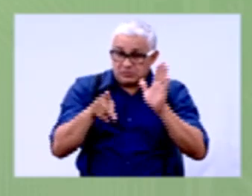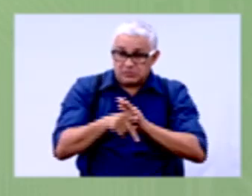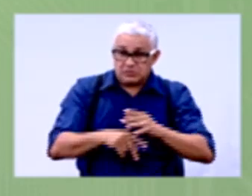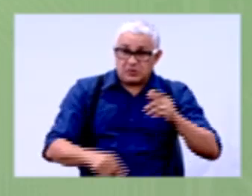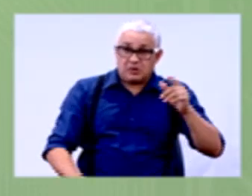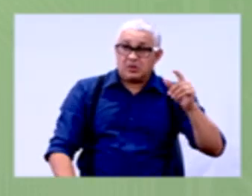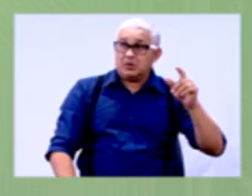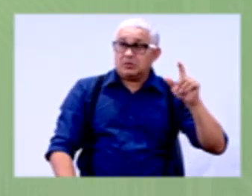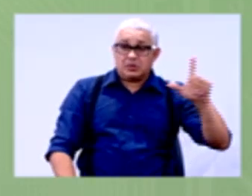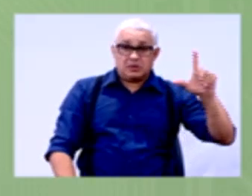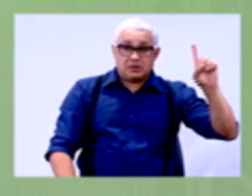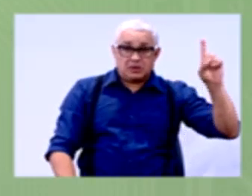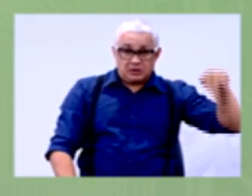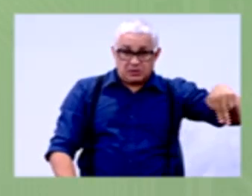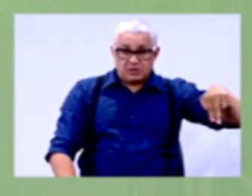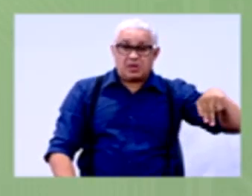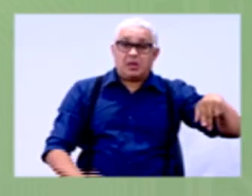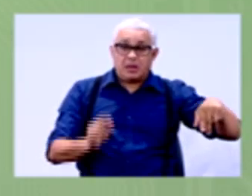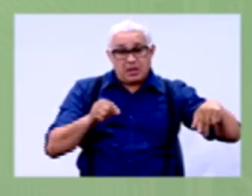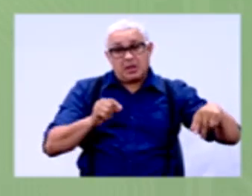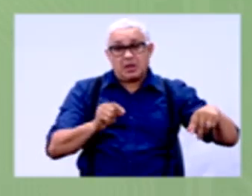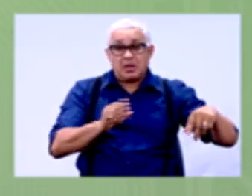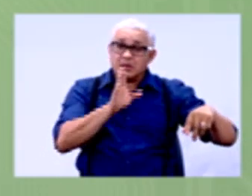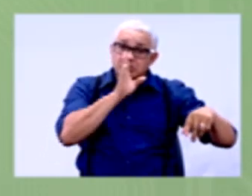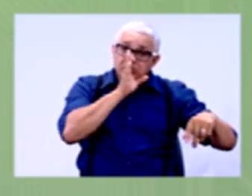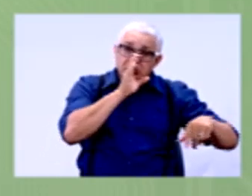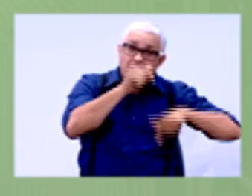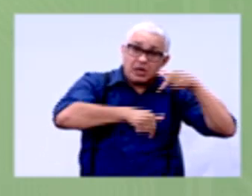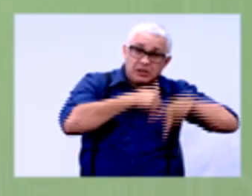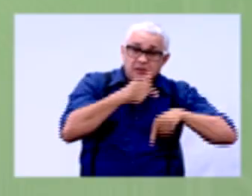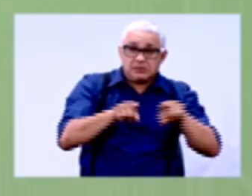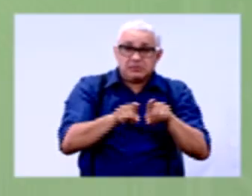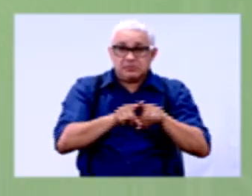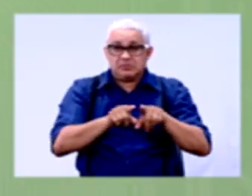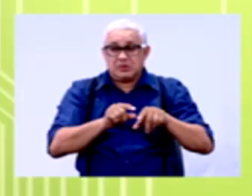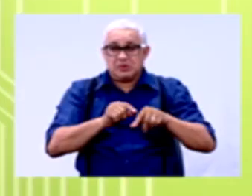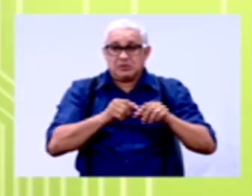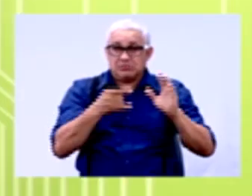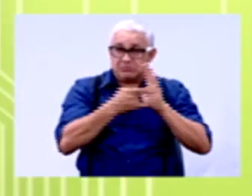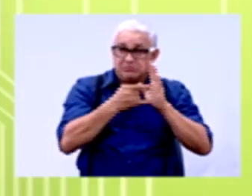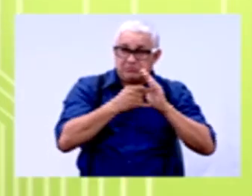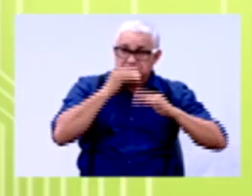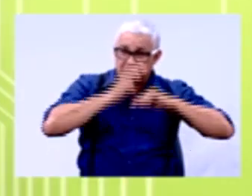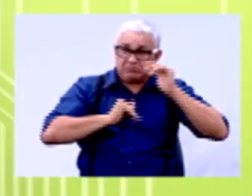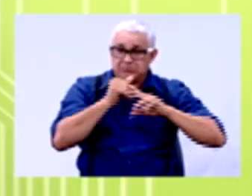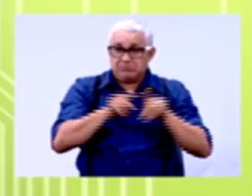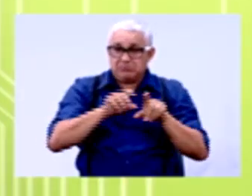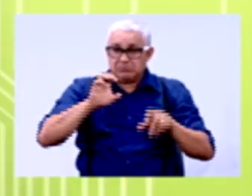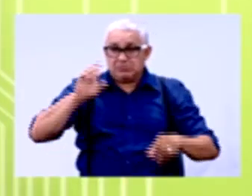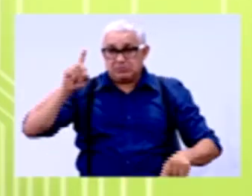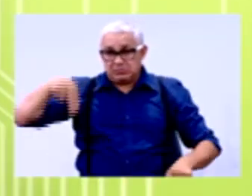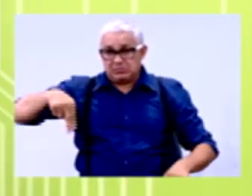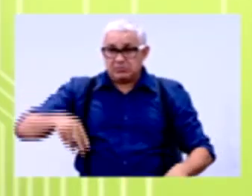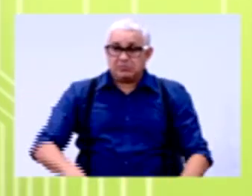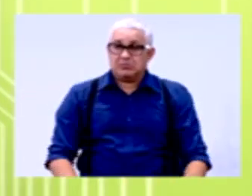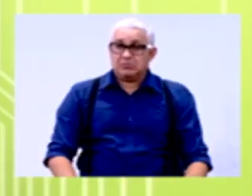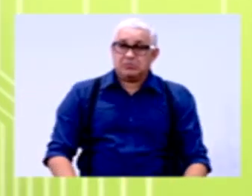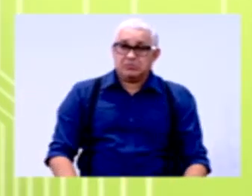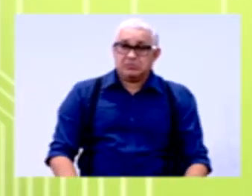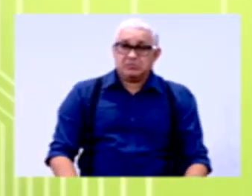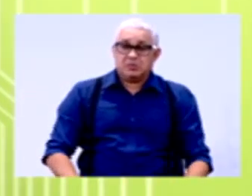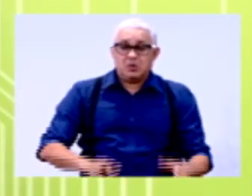produção ou o trabalho offline, certo? Só para relembrar vocês aí, né? Então, CDN, né, significa